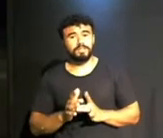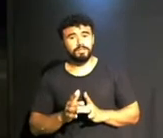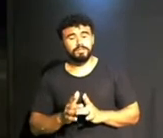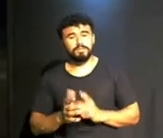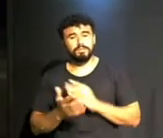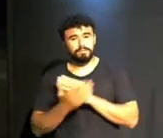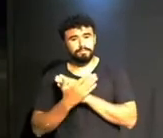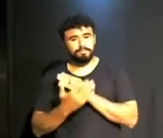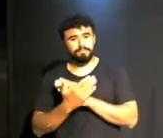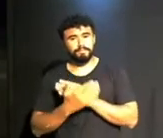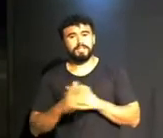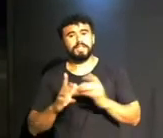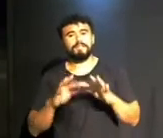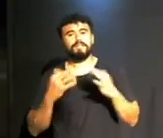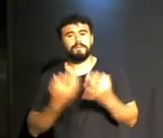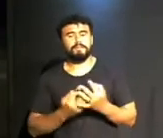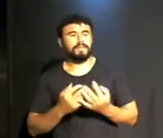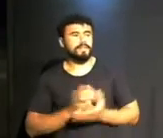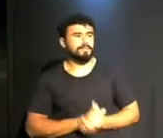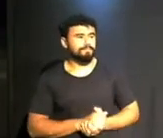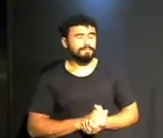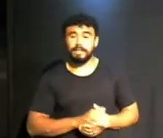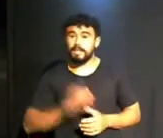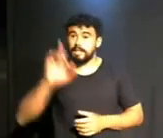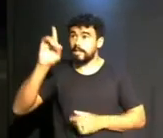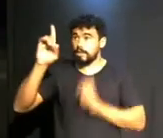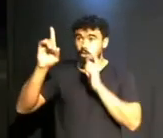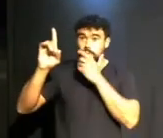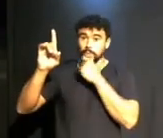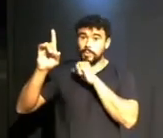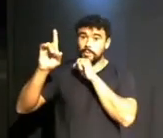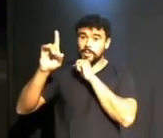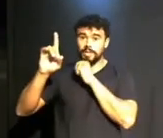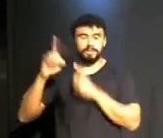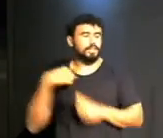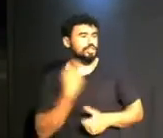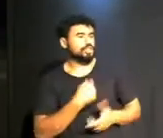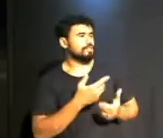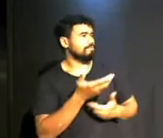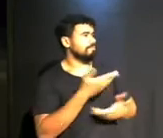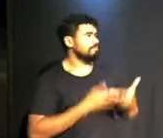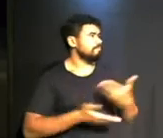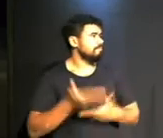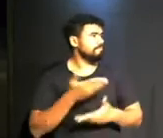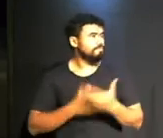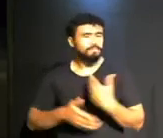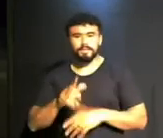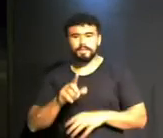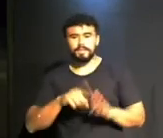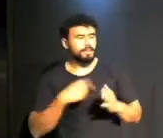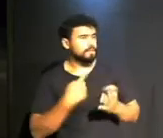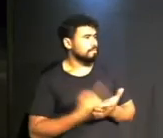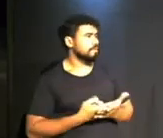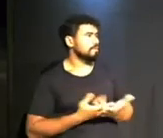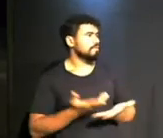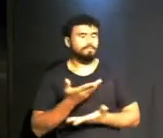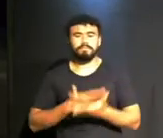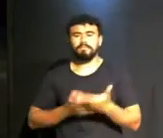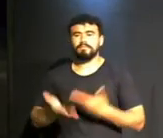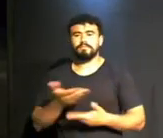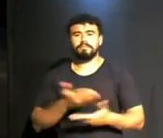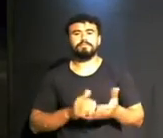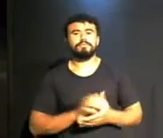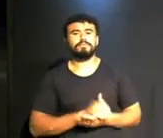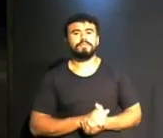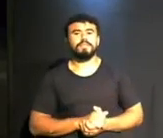de nós a sua família Tendo Deus como pai e uns aos outros como irmãos e irmãs o